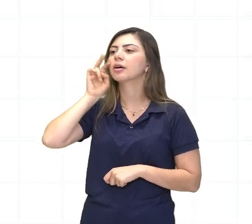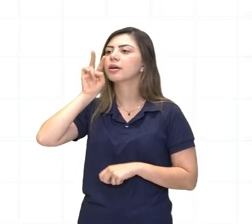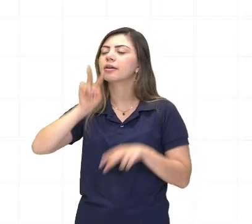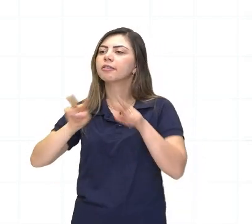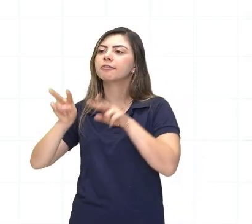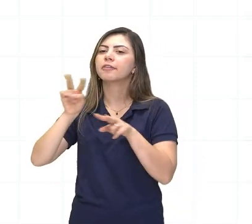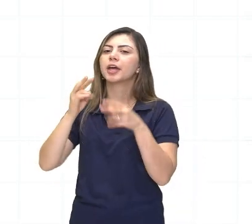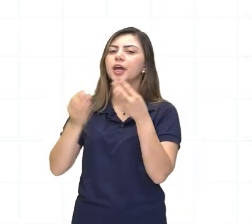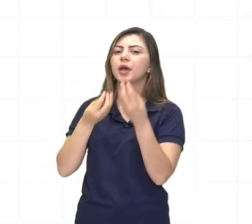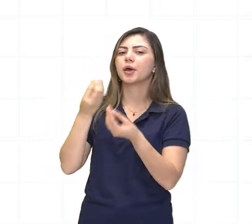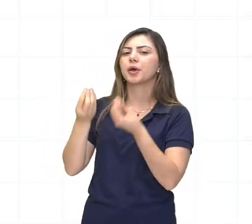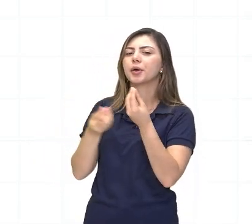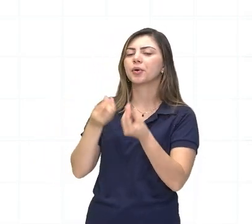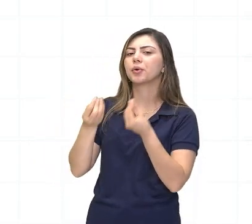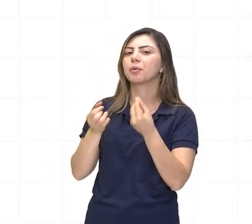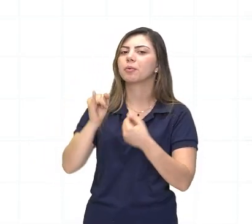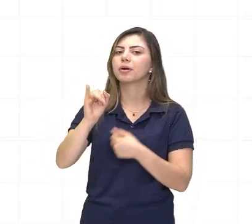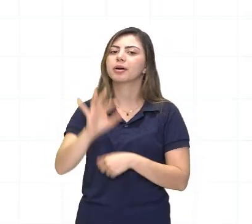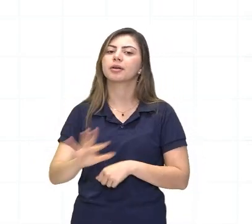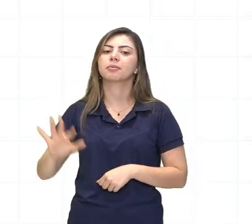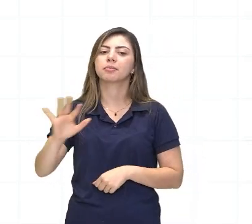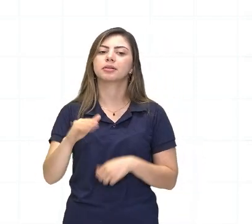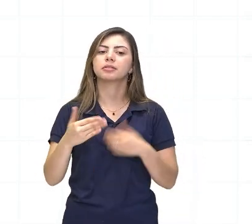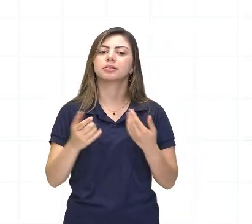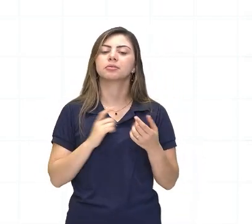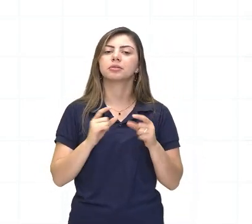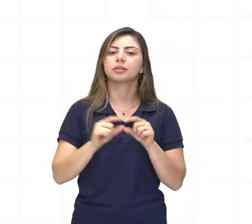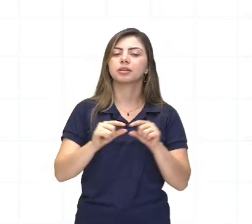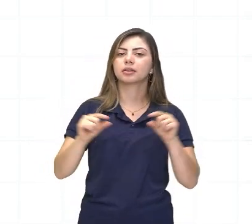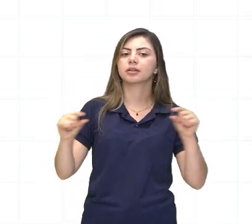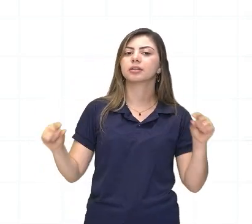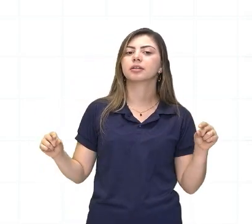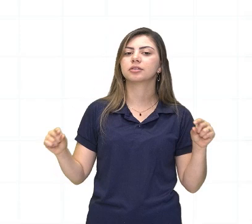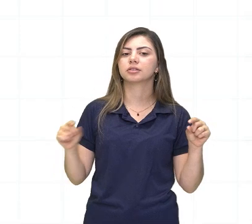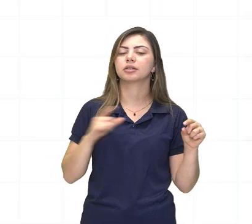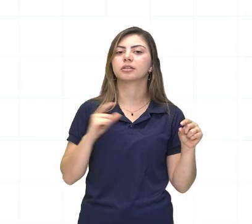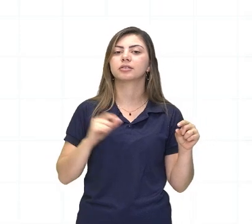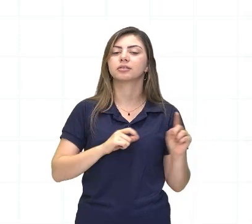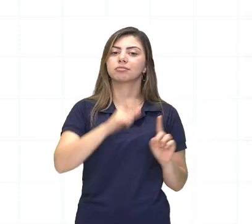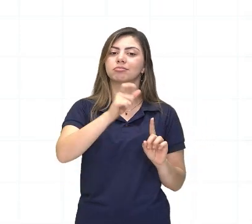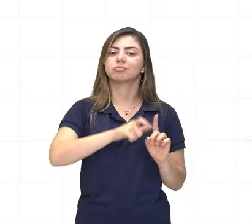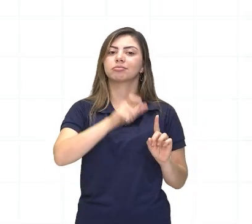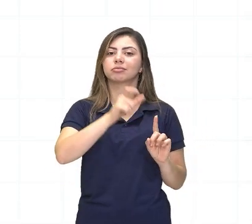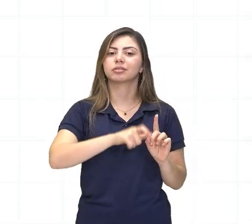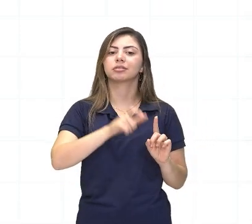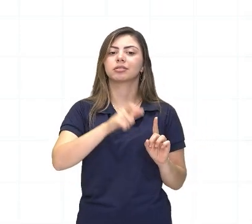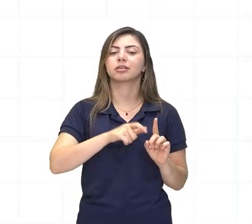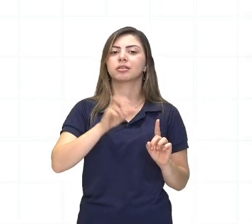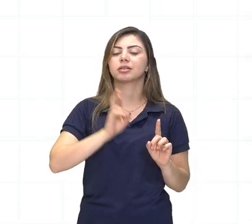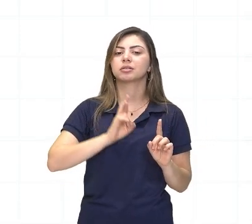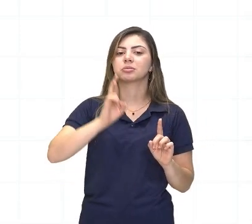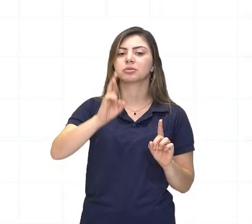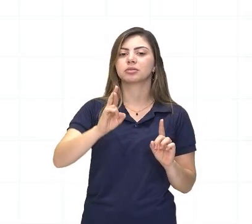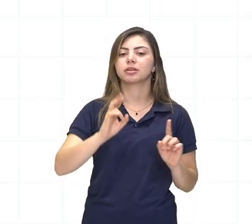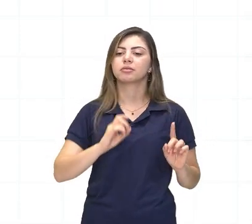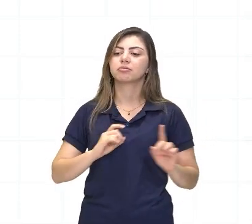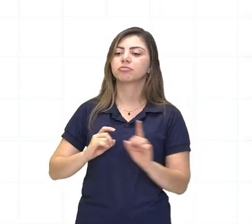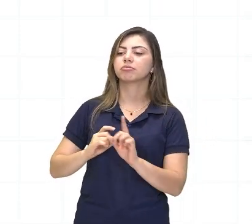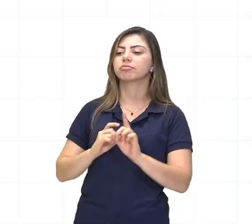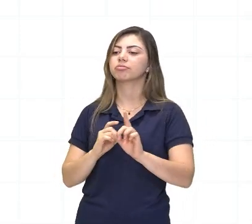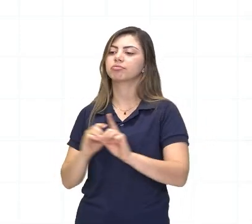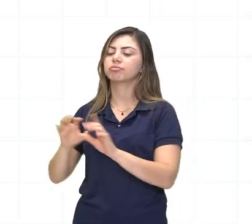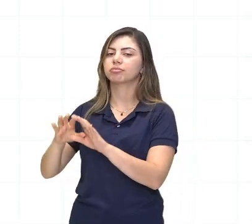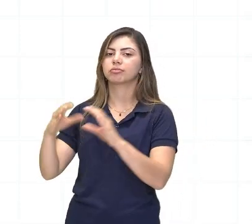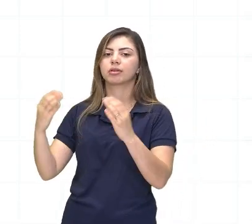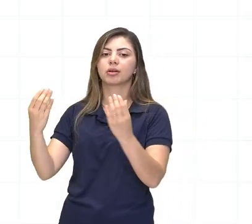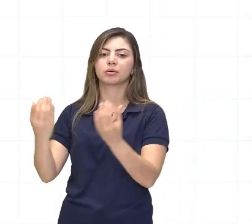tem aqui, na legenda, Wagner Javaé, de preto, caminha em direção a Maloca, onde vive Aruanã, grande espírito